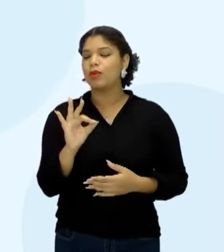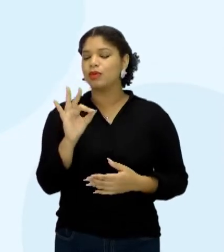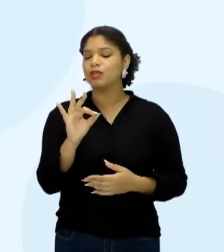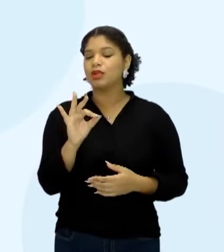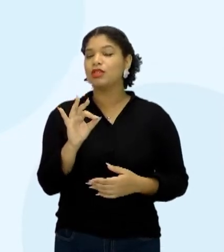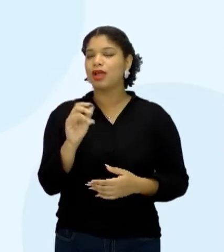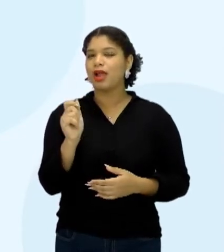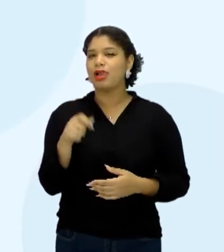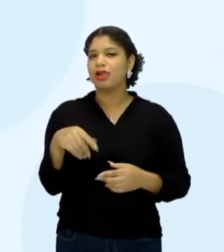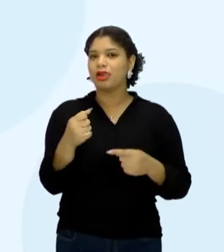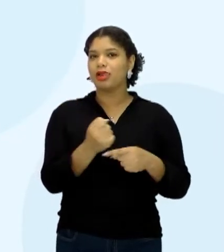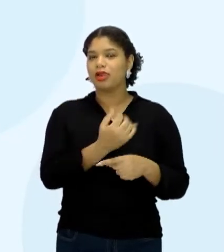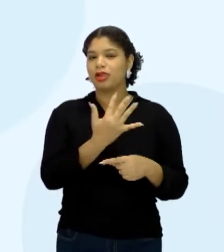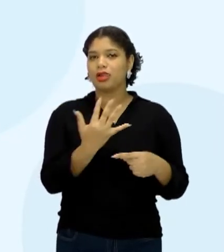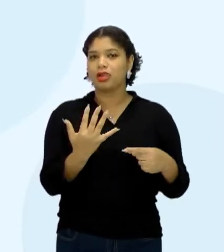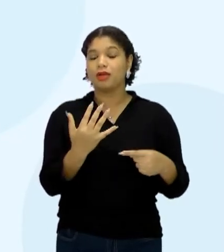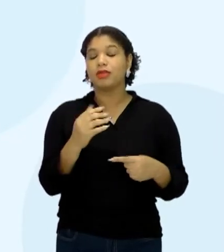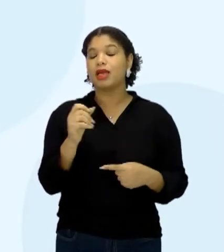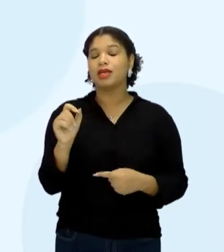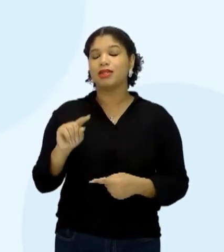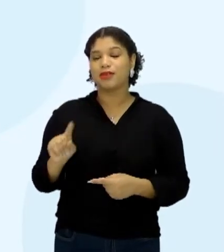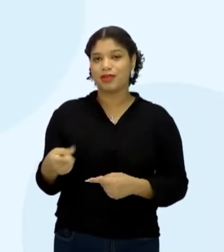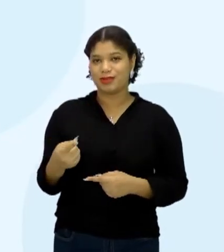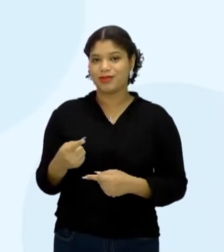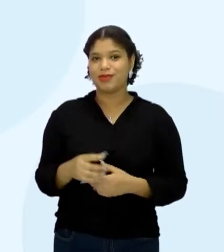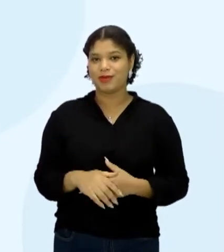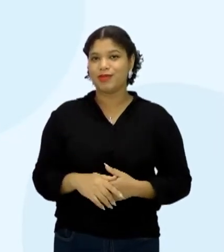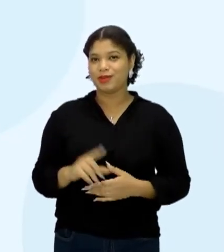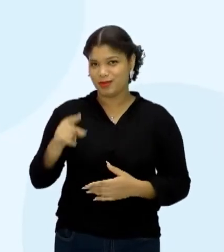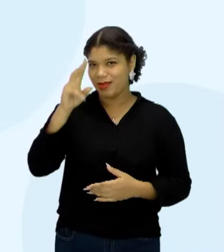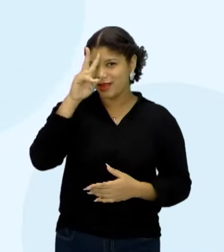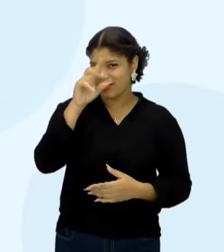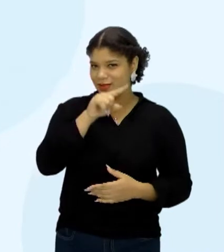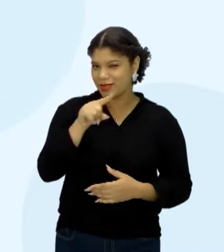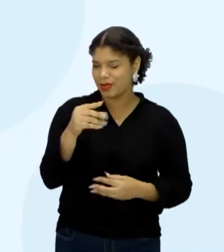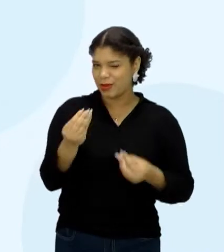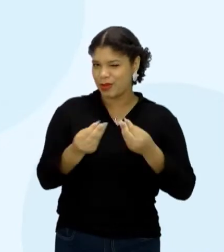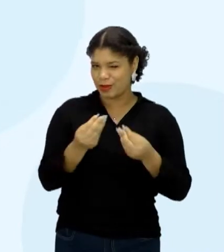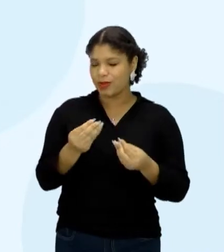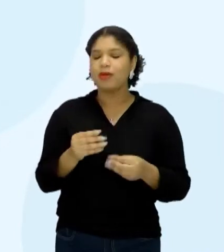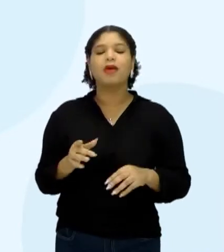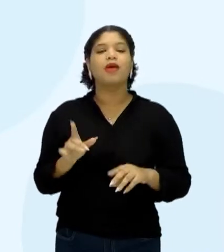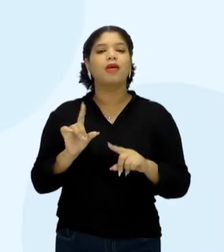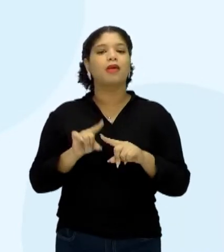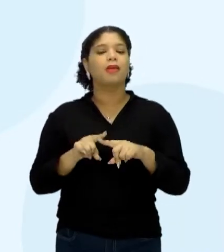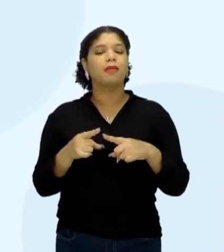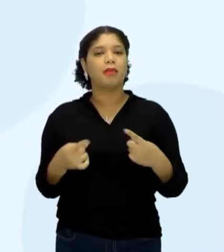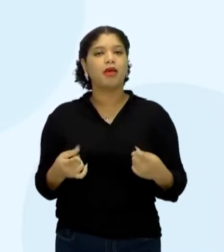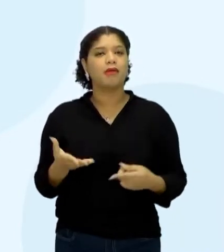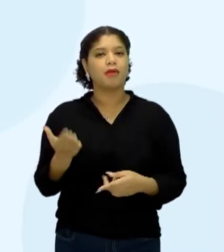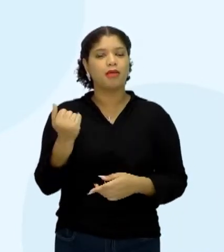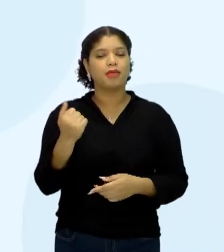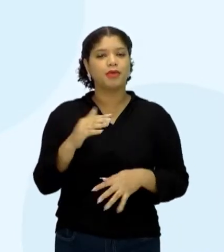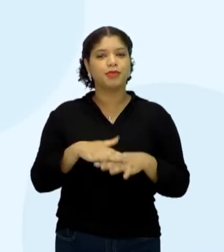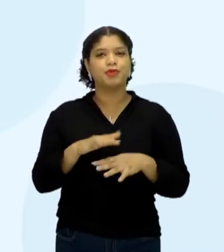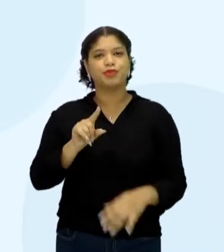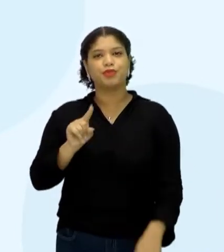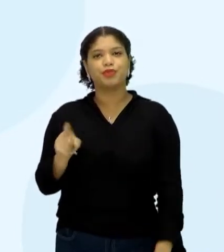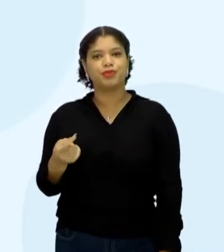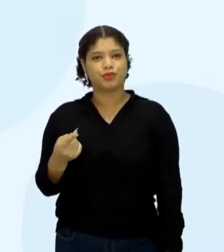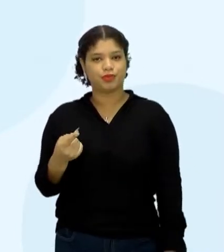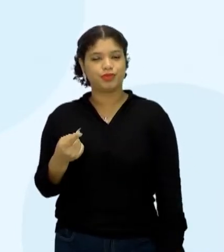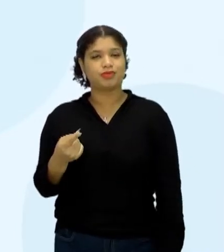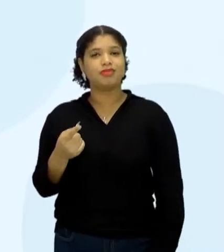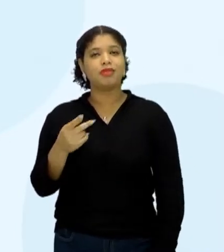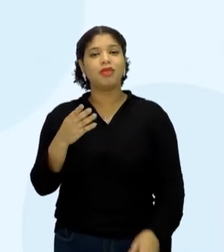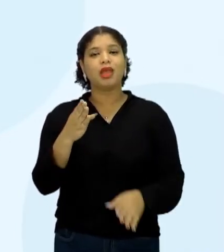isso num decimal. Lembra que a gente fazia isso? Daqui a pouco eu relembro como faz, tá bom? Mas vou transformar em decimal. Para quê? Para achar